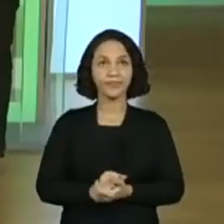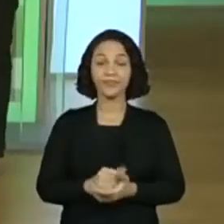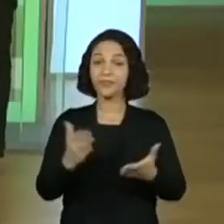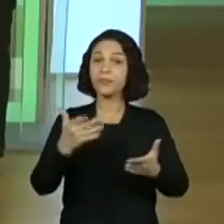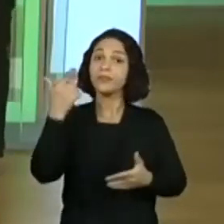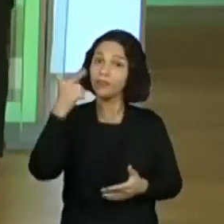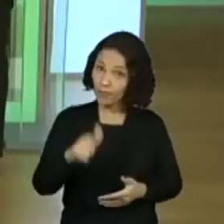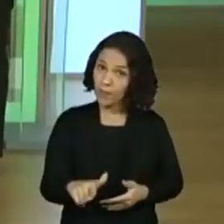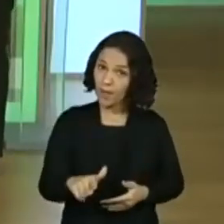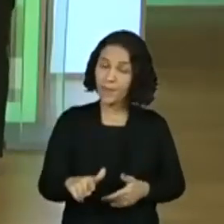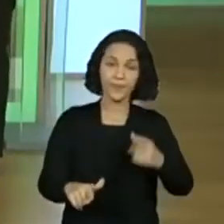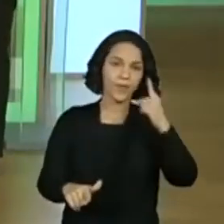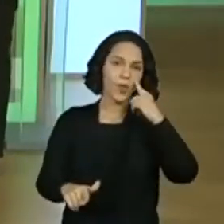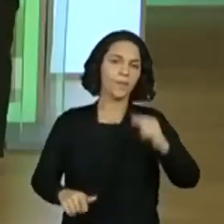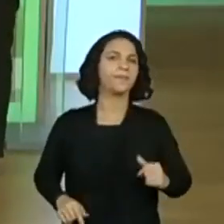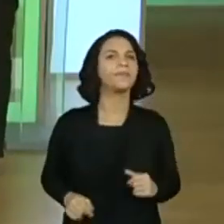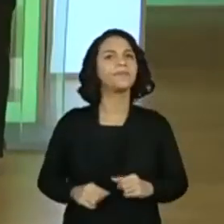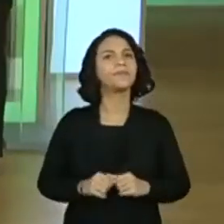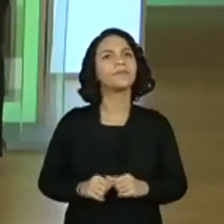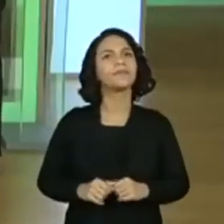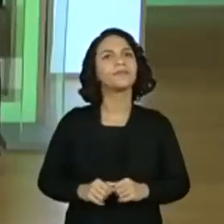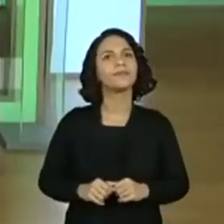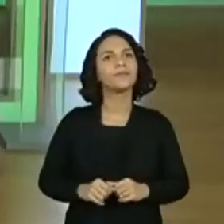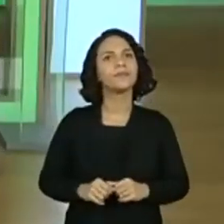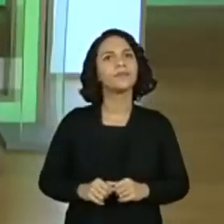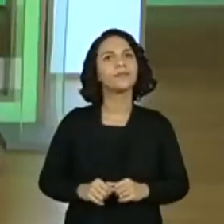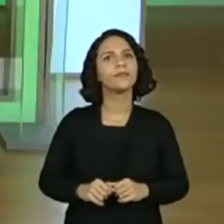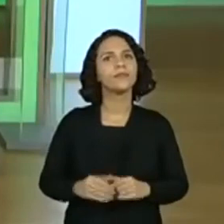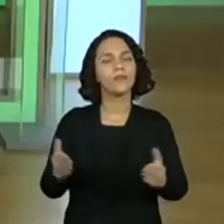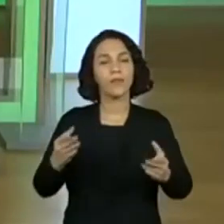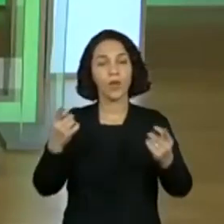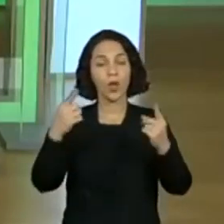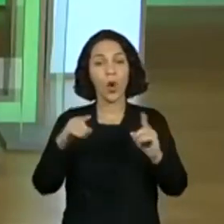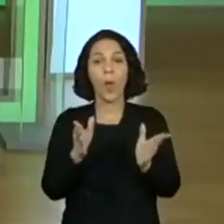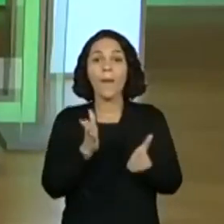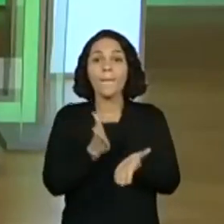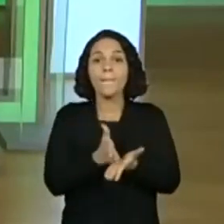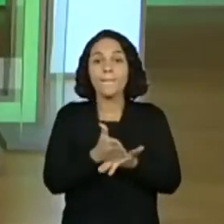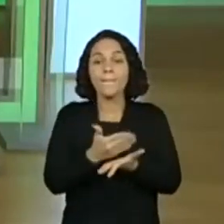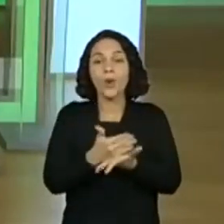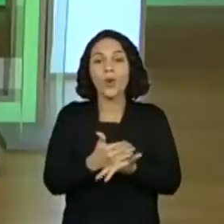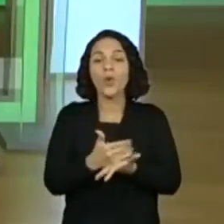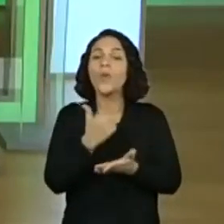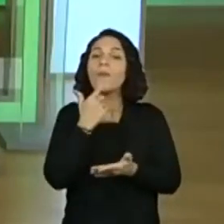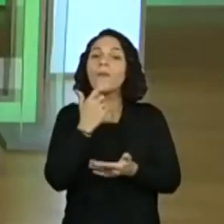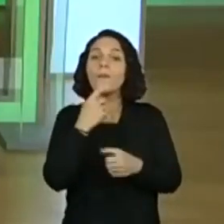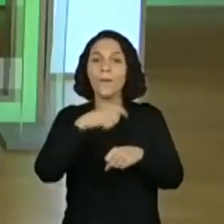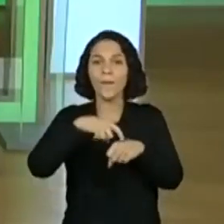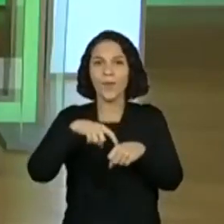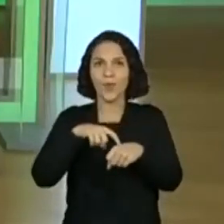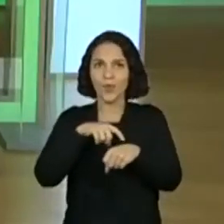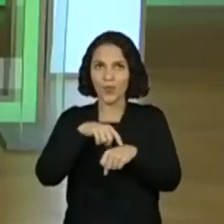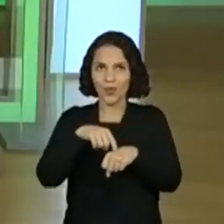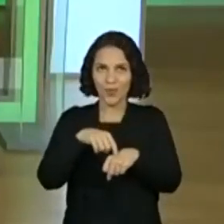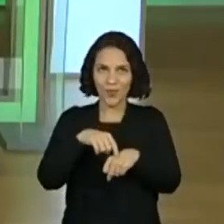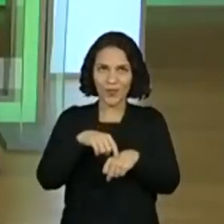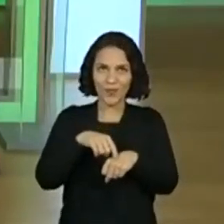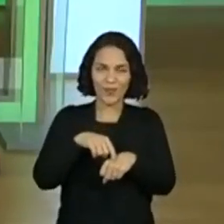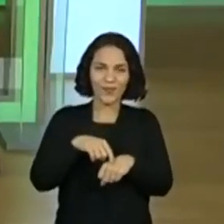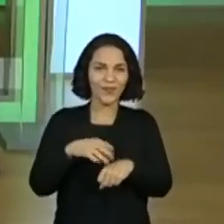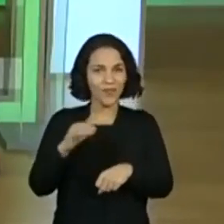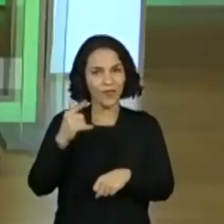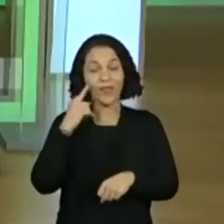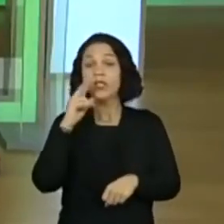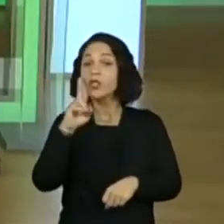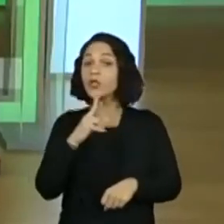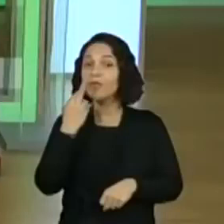Mas tem mais algumas. Podemos agora ir para o segundo bolo de morango. Mais combinações agora com outro bolo. Bom. Os sorvetes